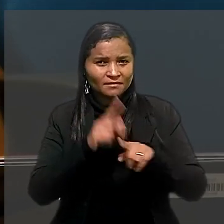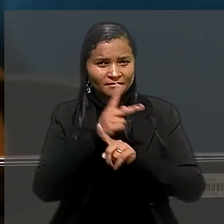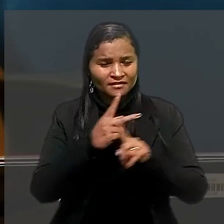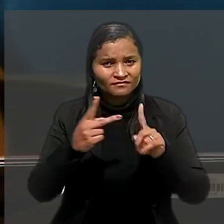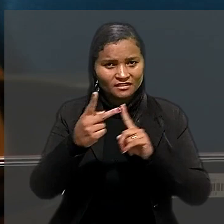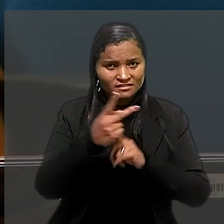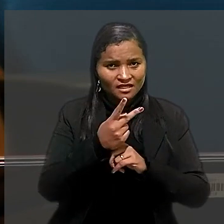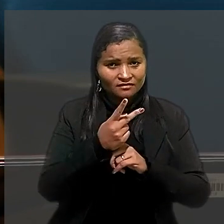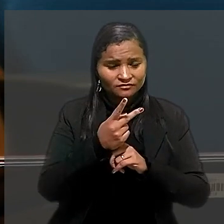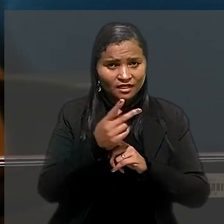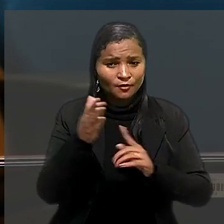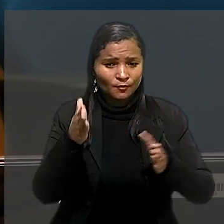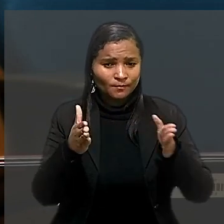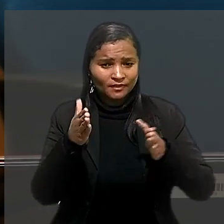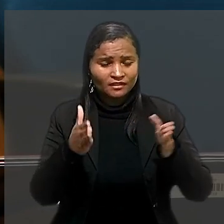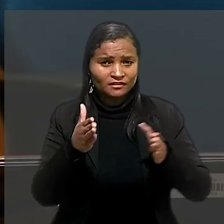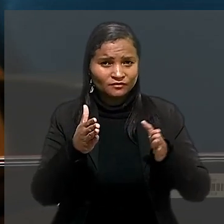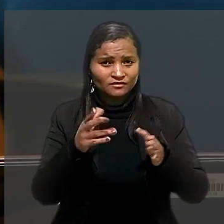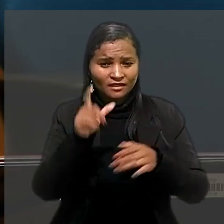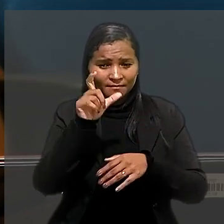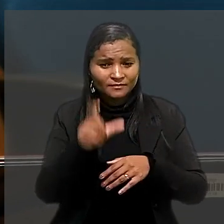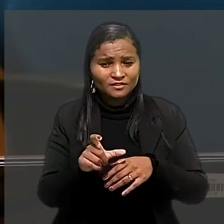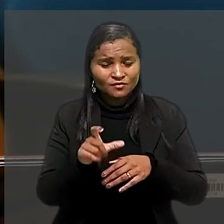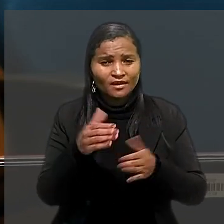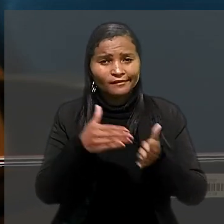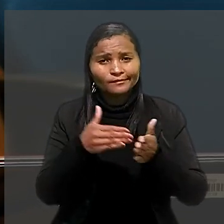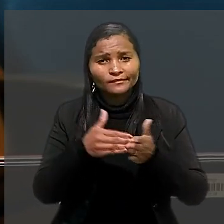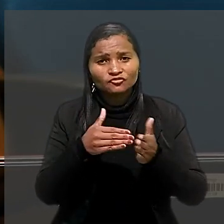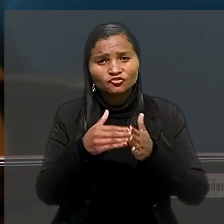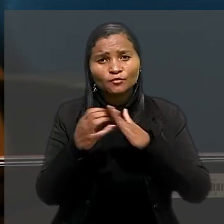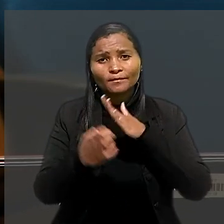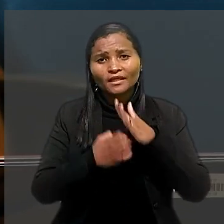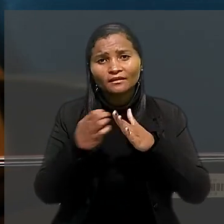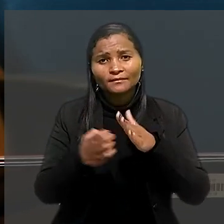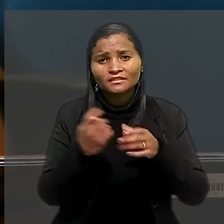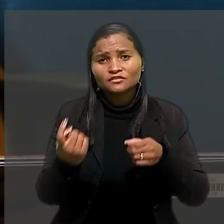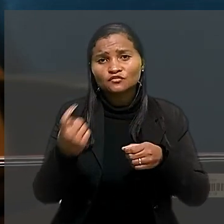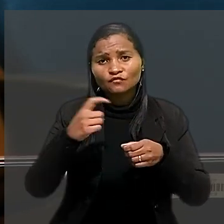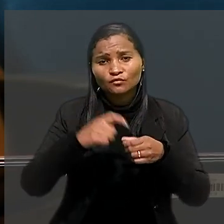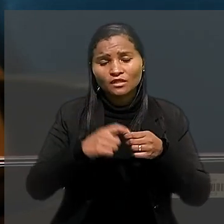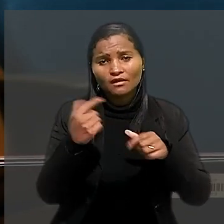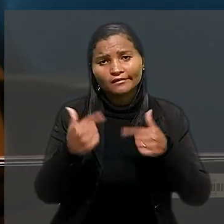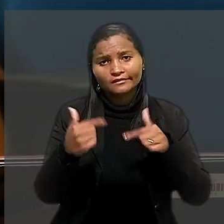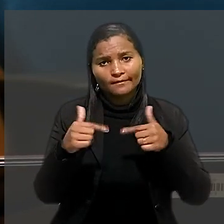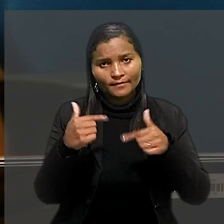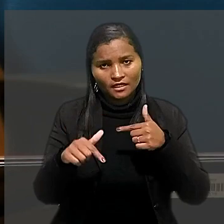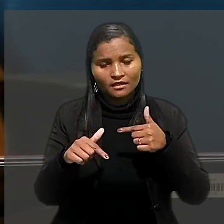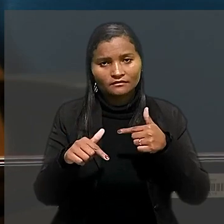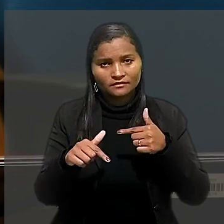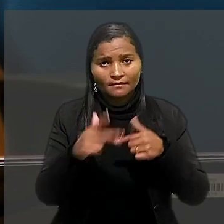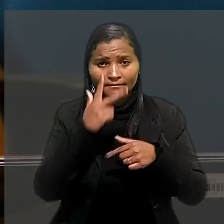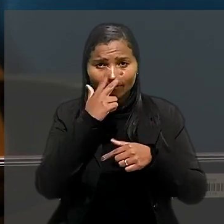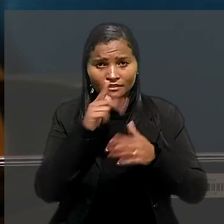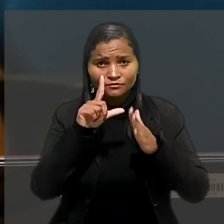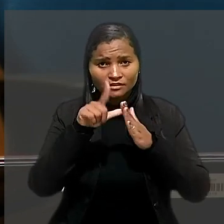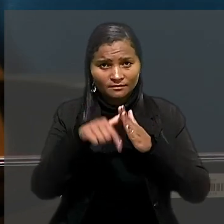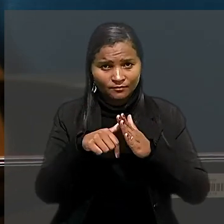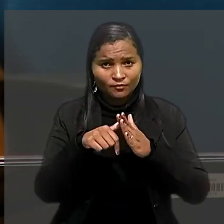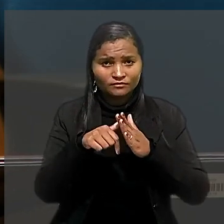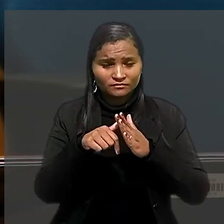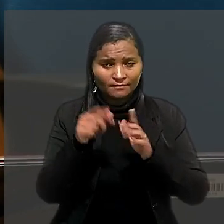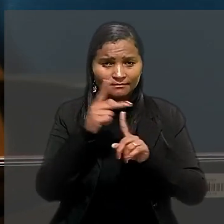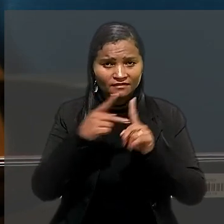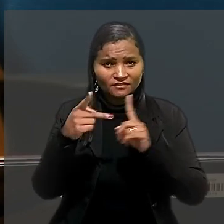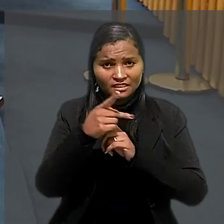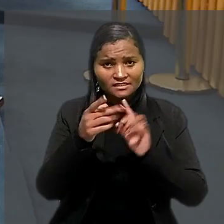previdenciário, que é, como se chama, o período em que o trabalhador é impedido pela empresa de retornar ao serviço, mesmo após a